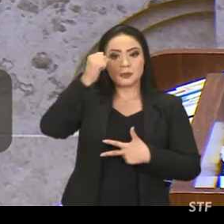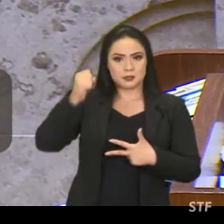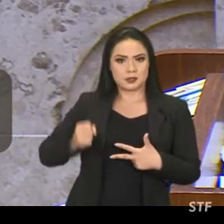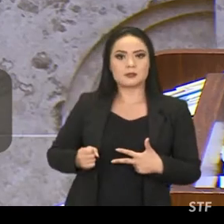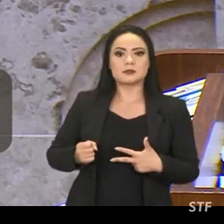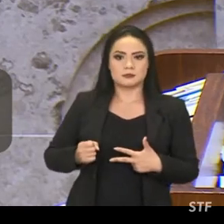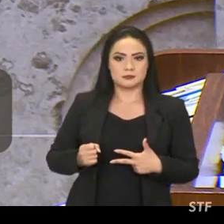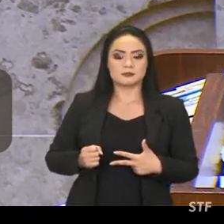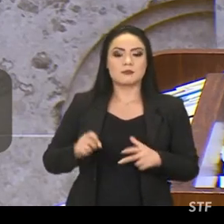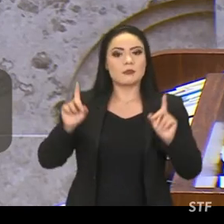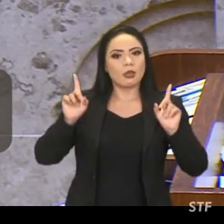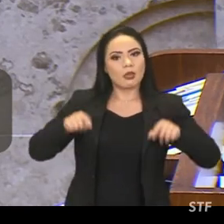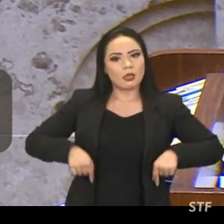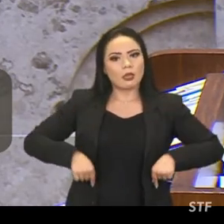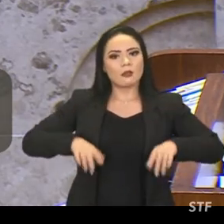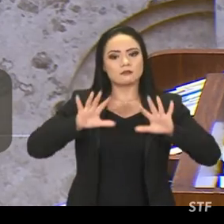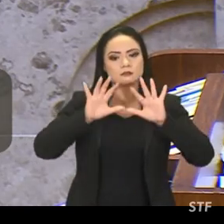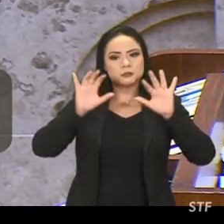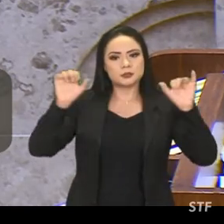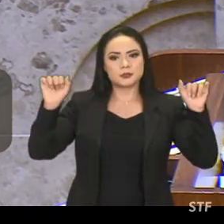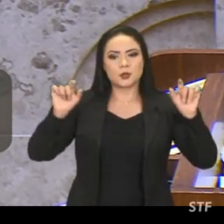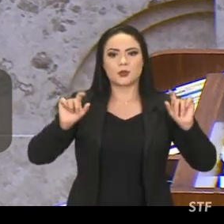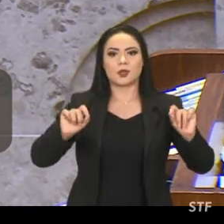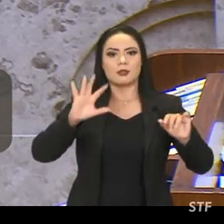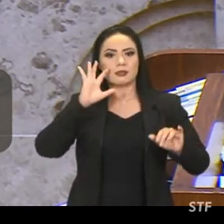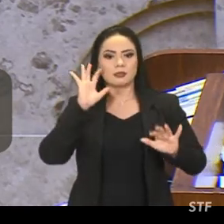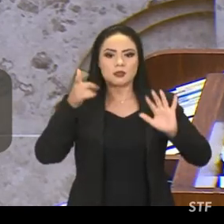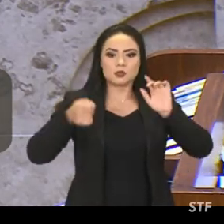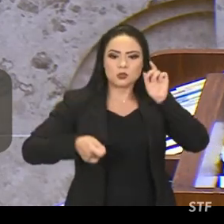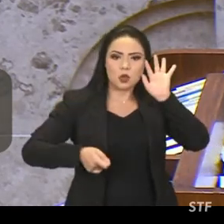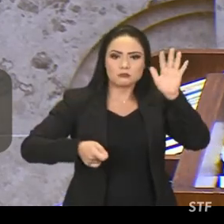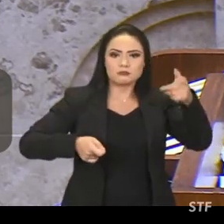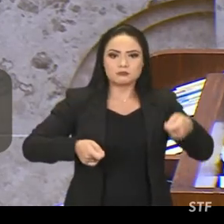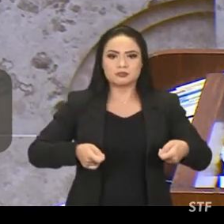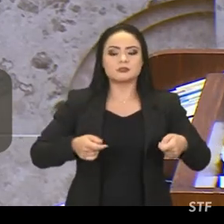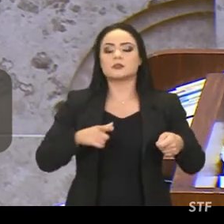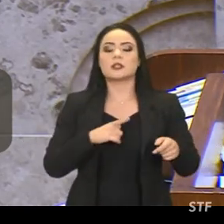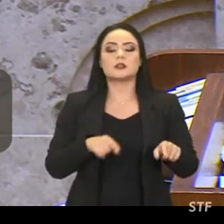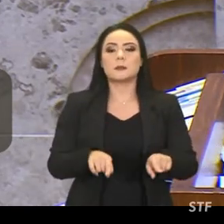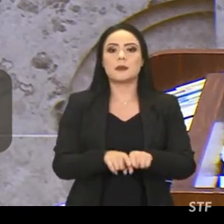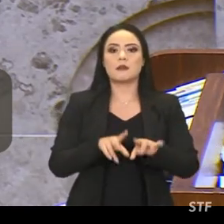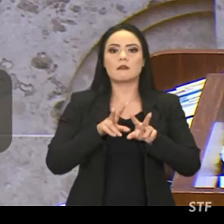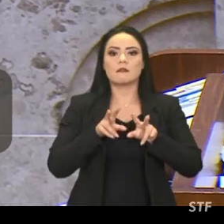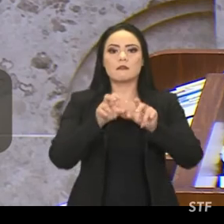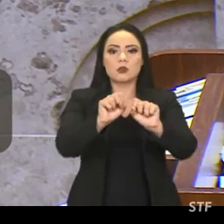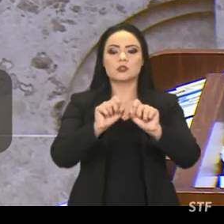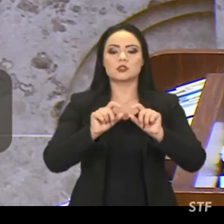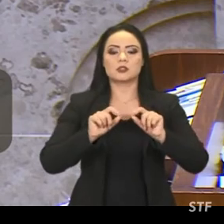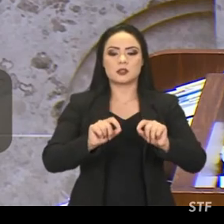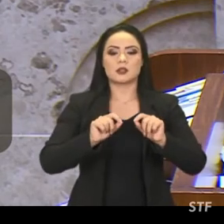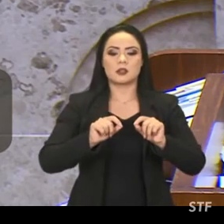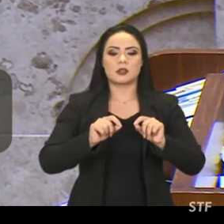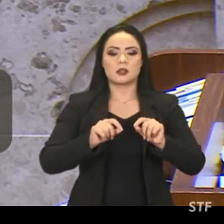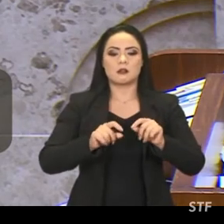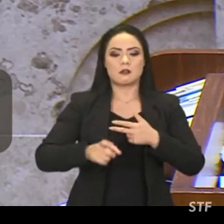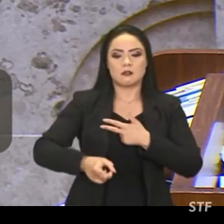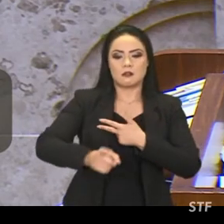É um tribunal cujas decisões têm, inclusive, força de título